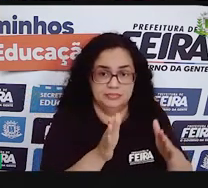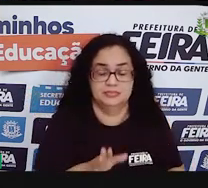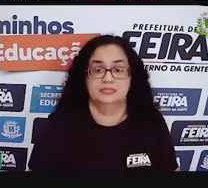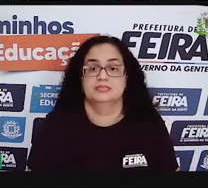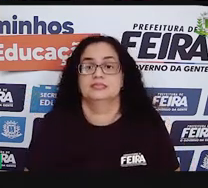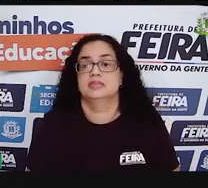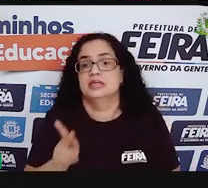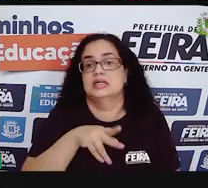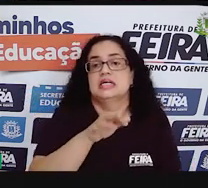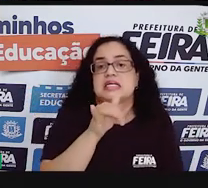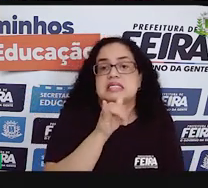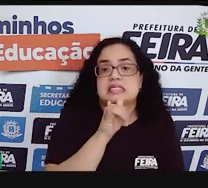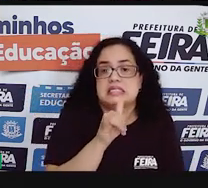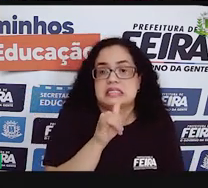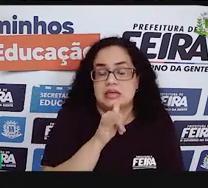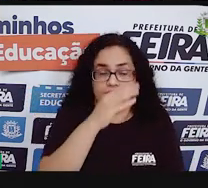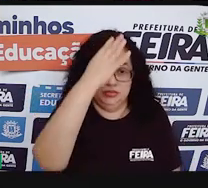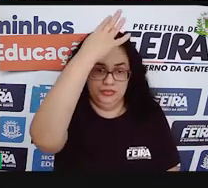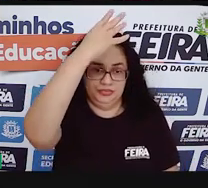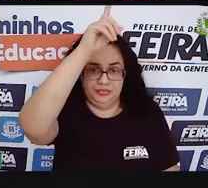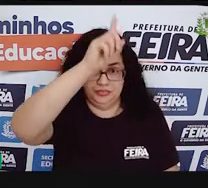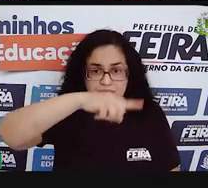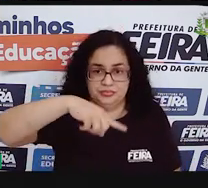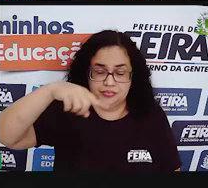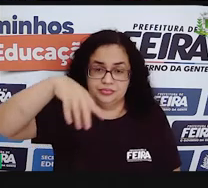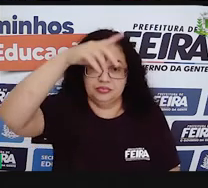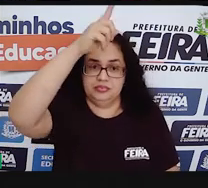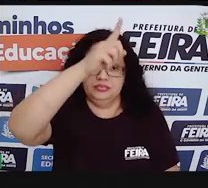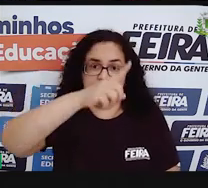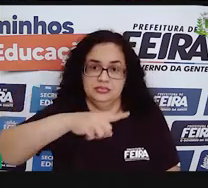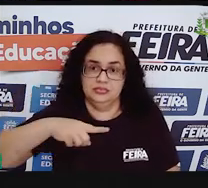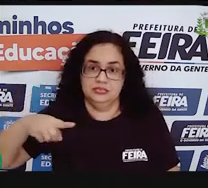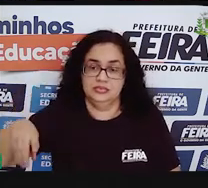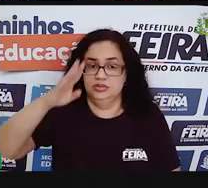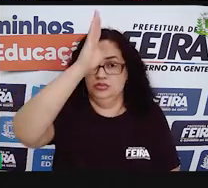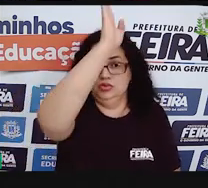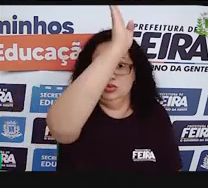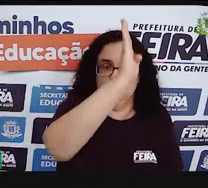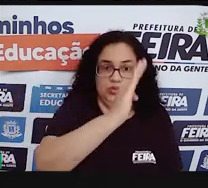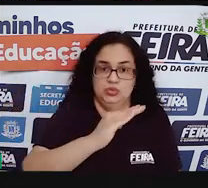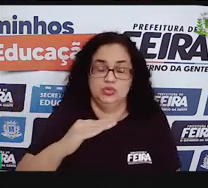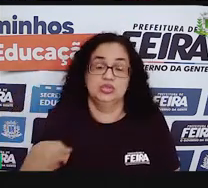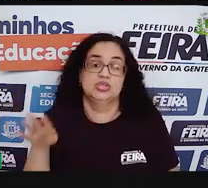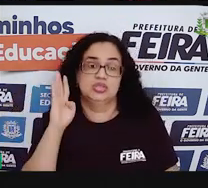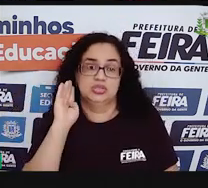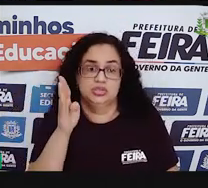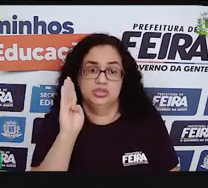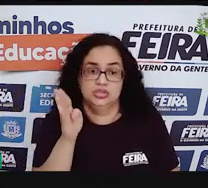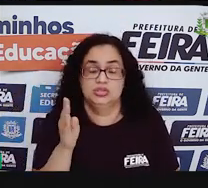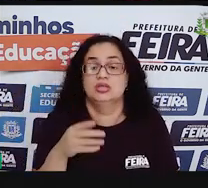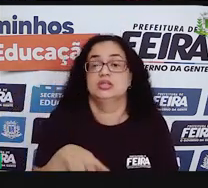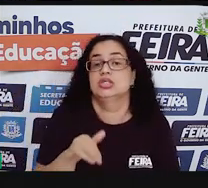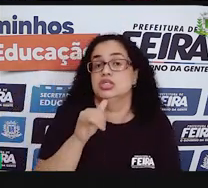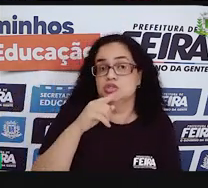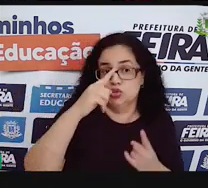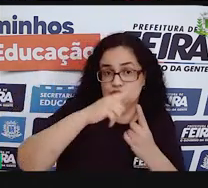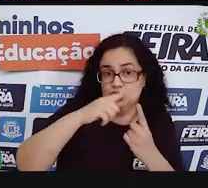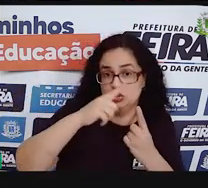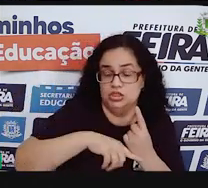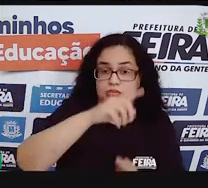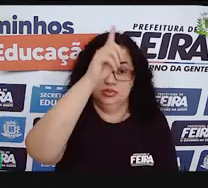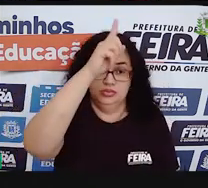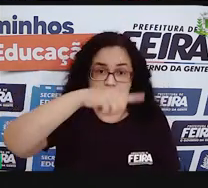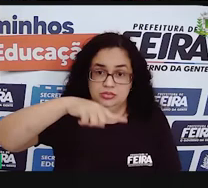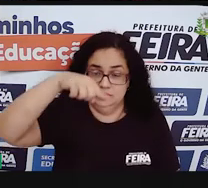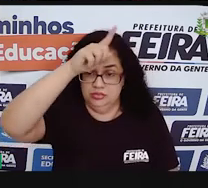PRO trouxe o exemplo aí de um gráfico, né? Esse é um gráfico de colunas, a gente já viu aí os tipos de gráfico, no qual